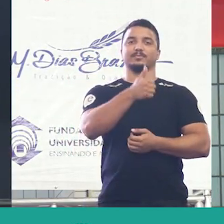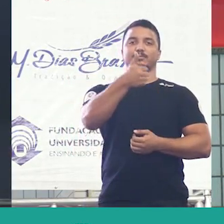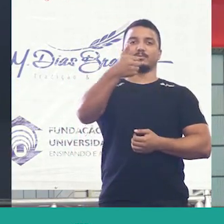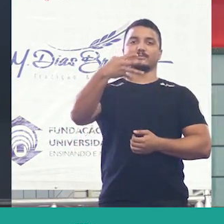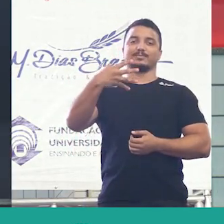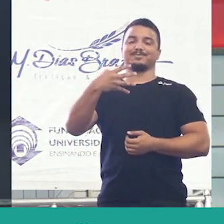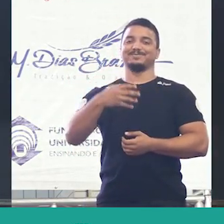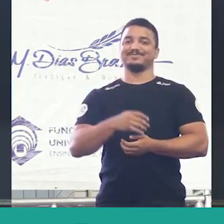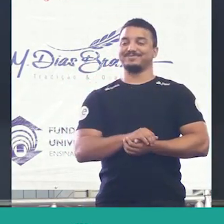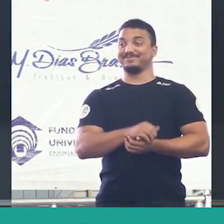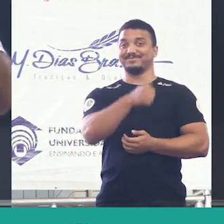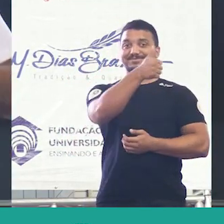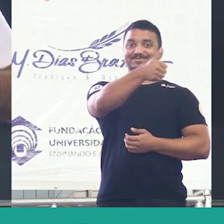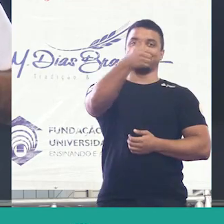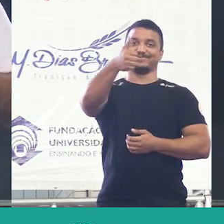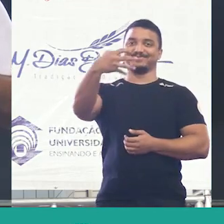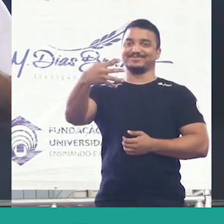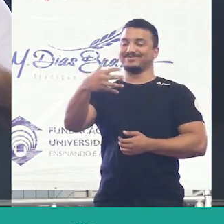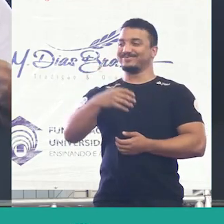114.